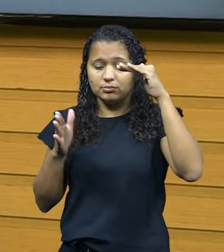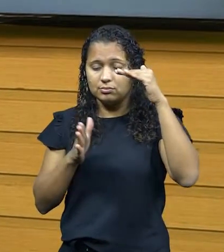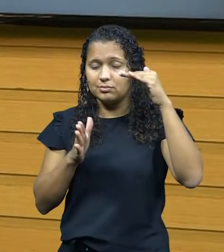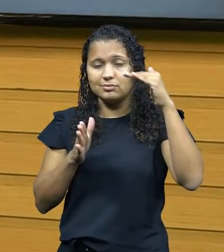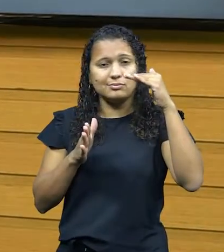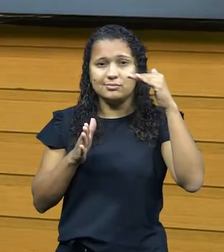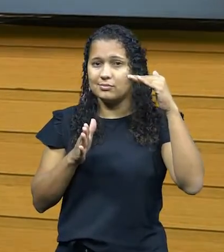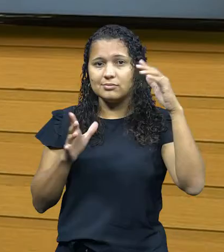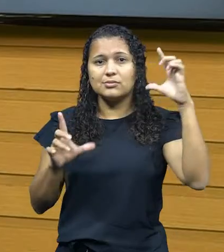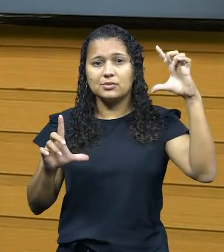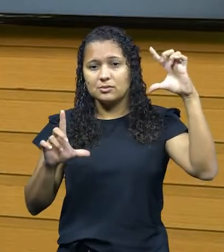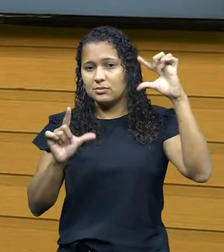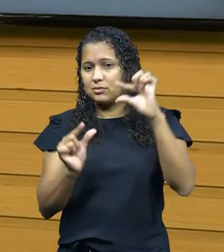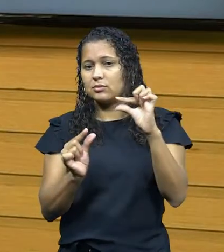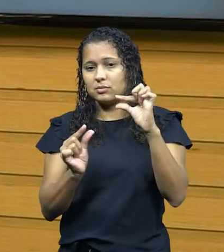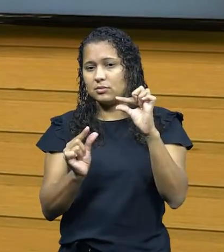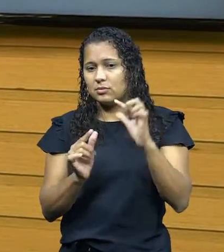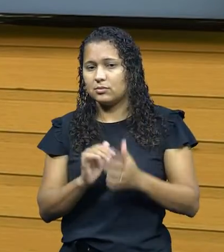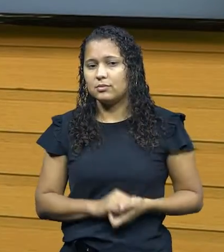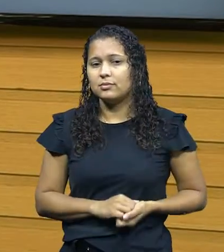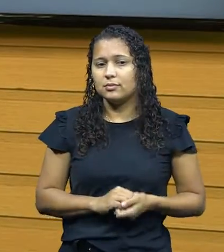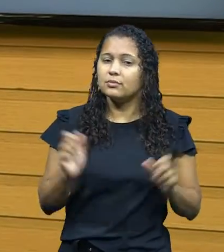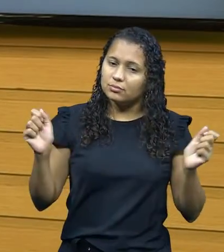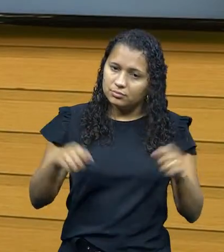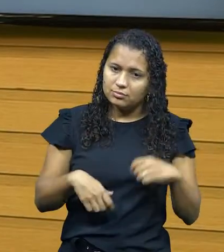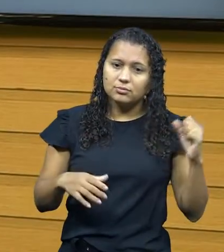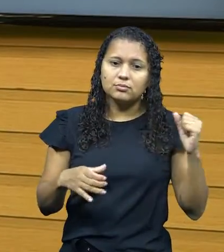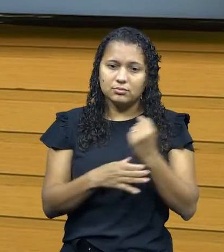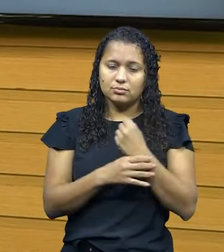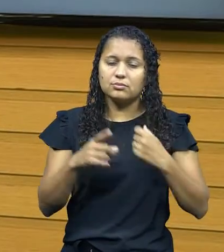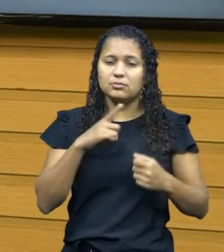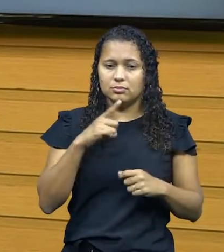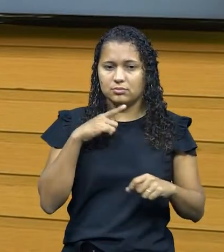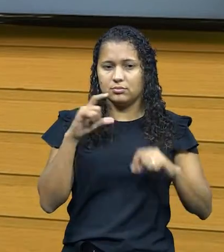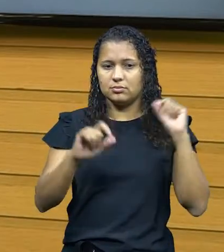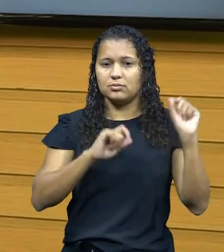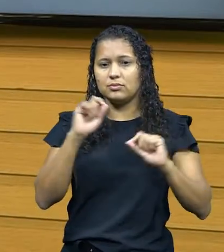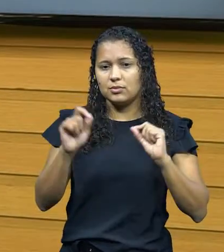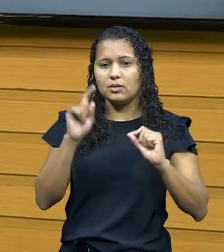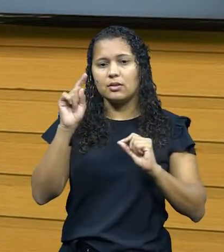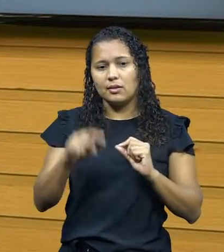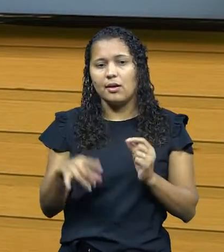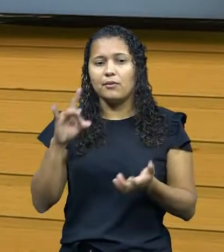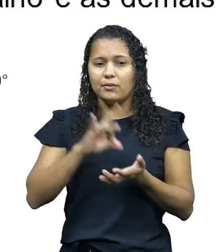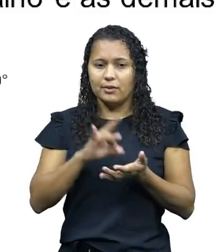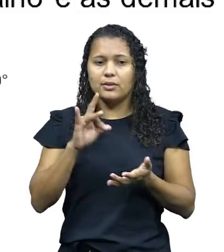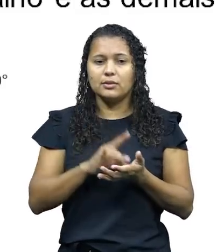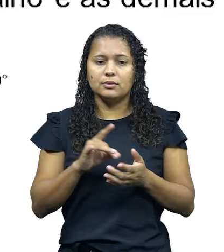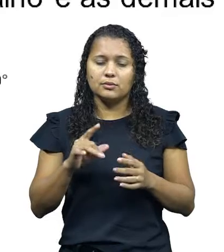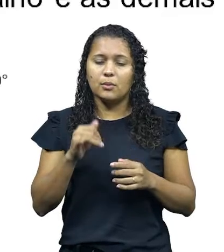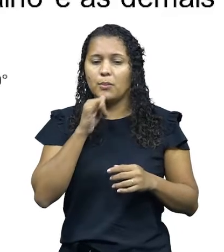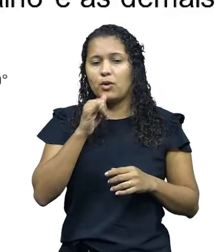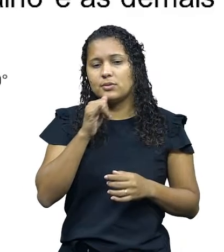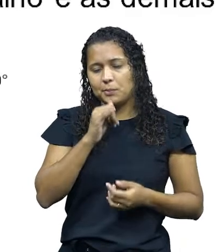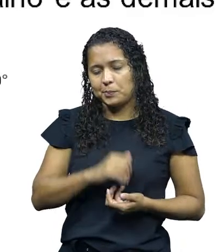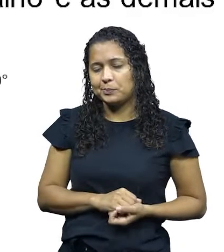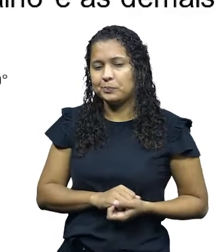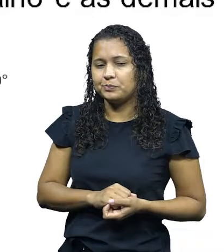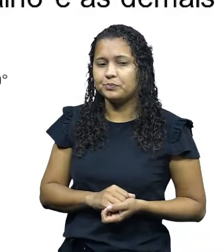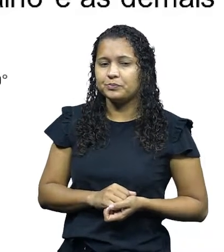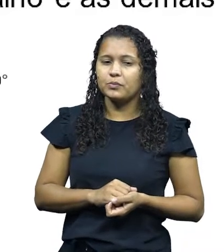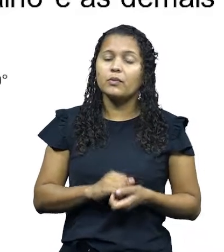são reduzidas, para a gente garantir a realidade inicial. Então, a